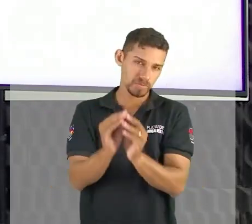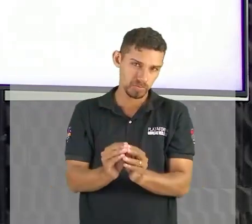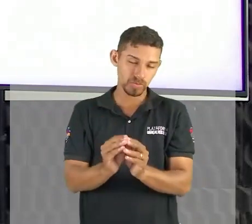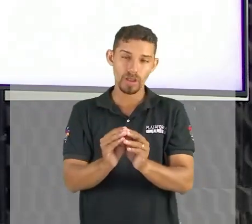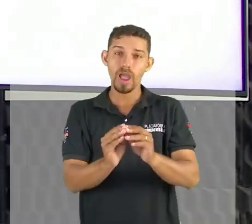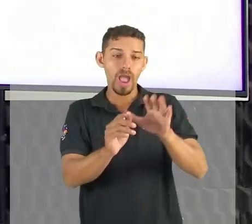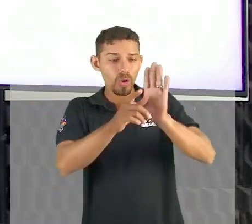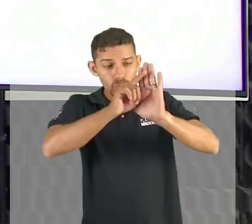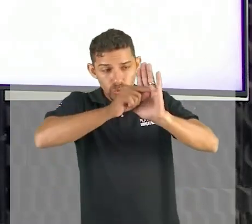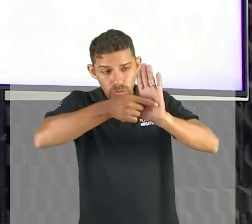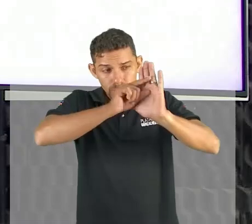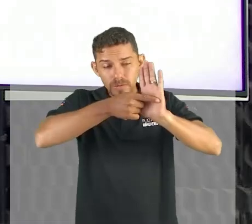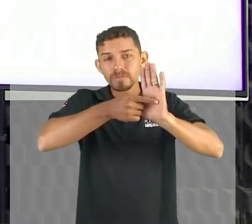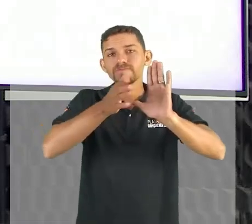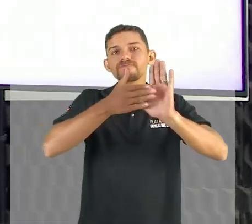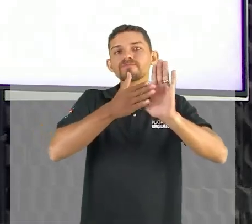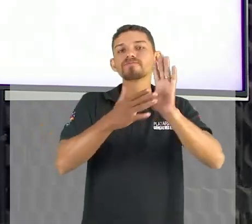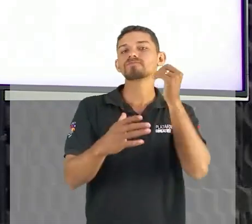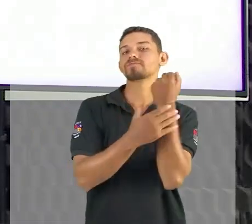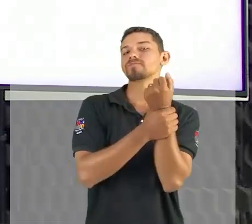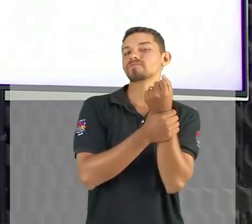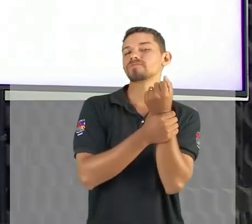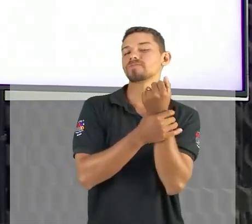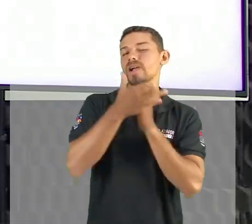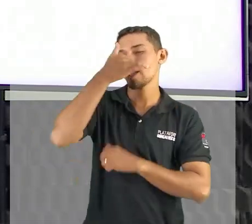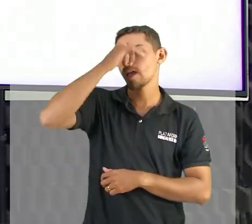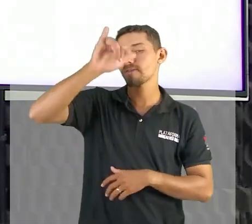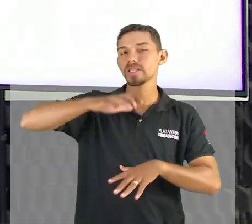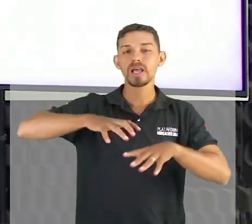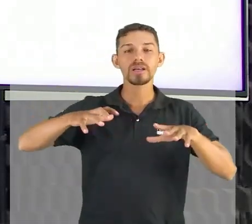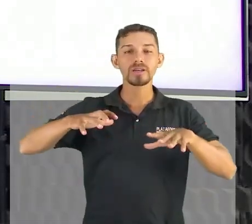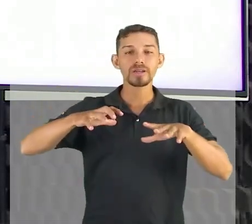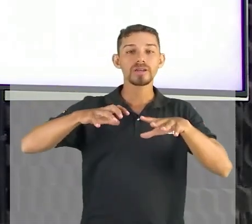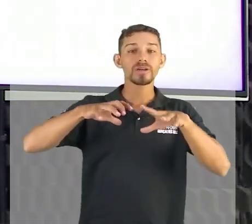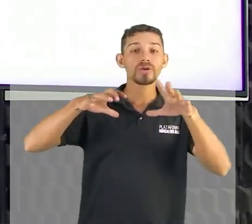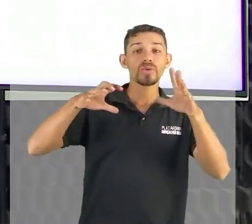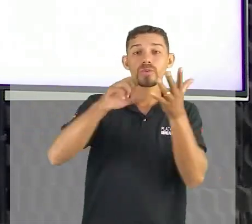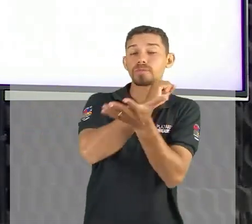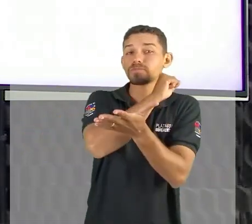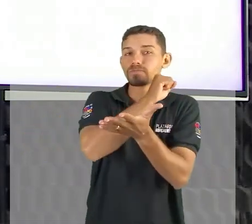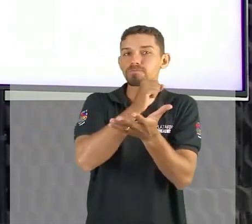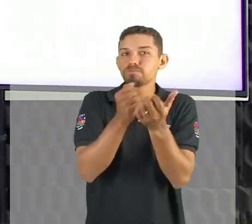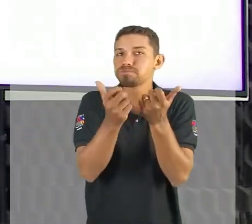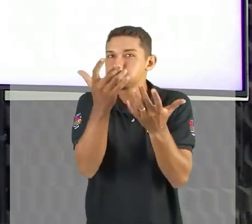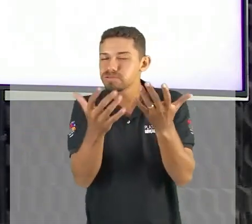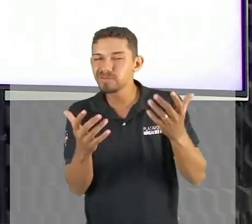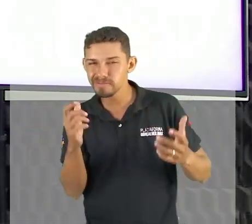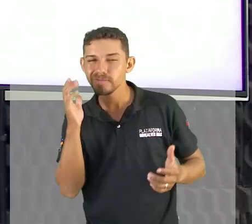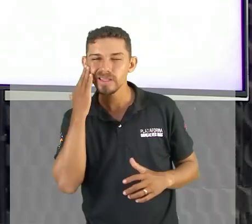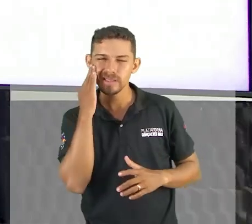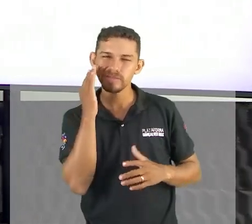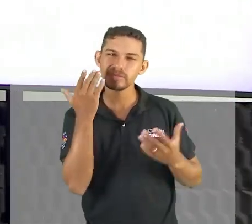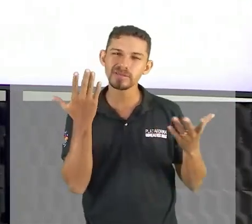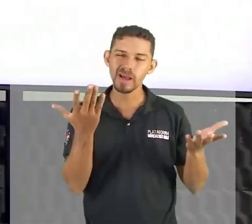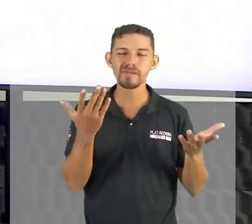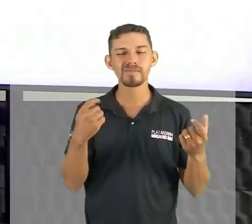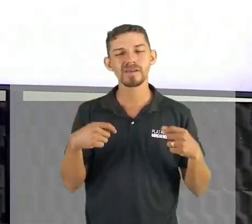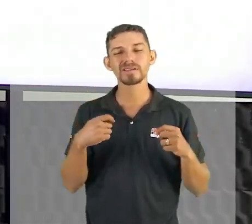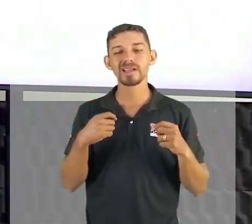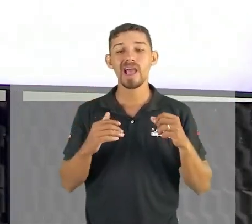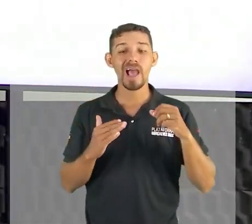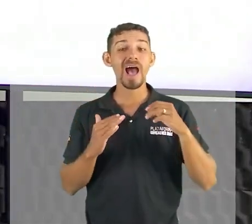dispositivo de segurança para mais detalhes vejam vídeos anteriores certo e a previsão de tolerância é